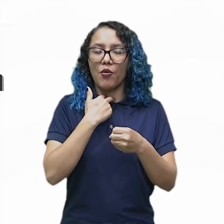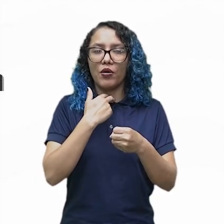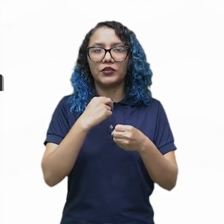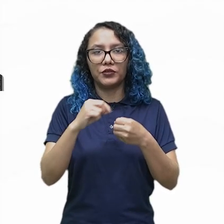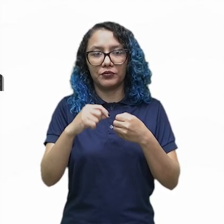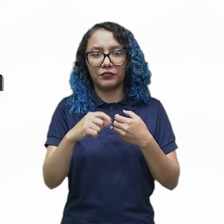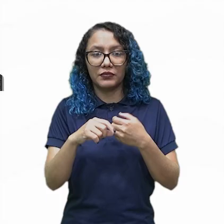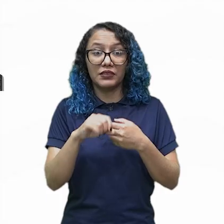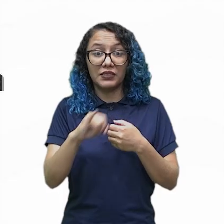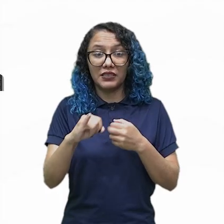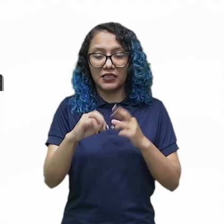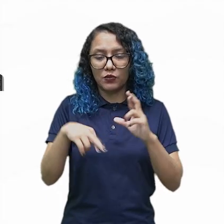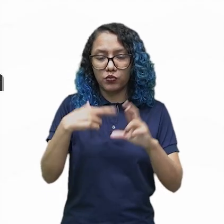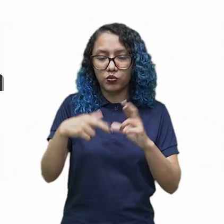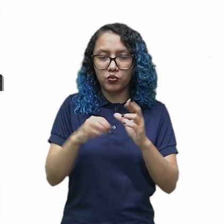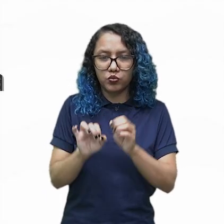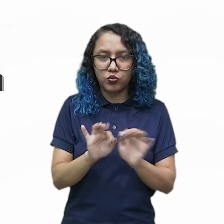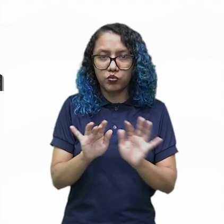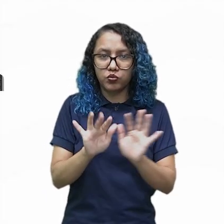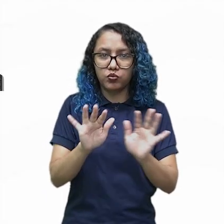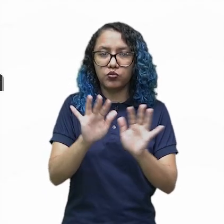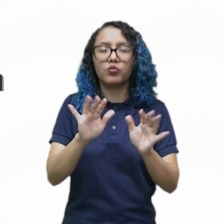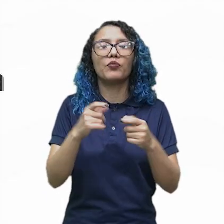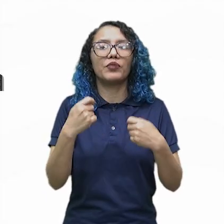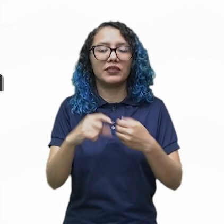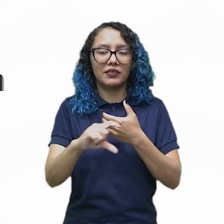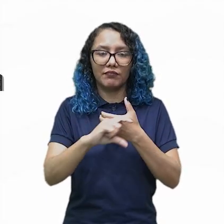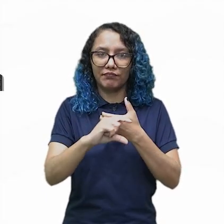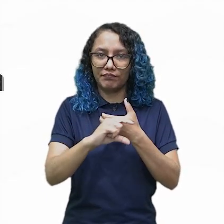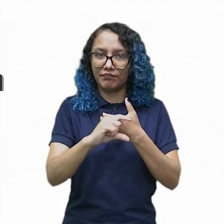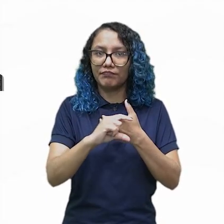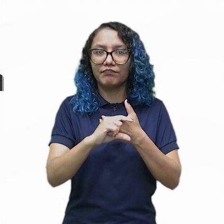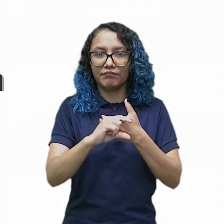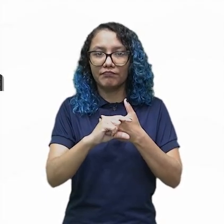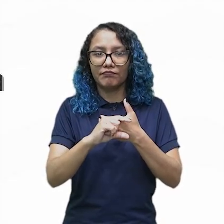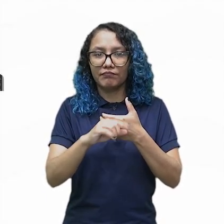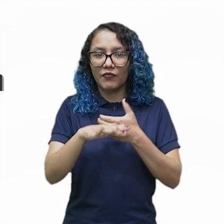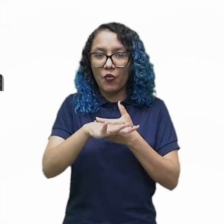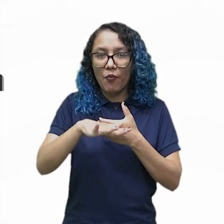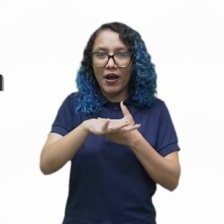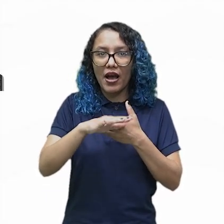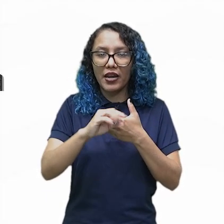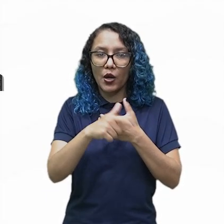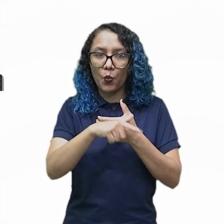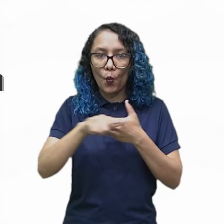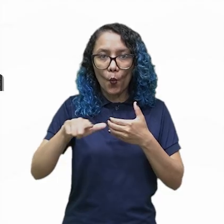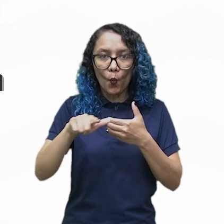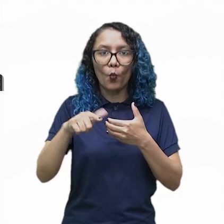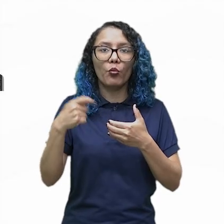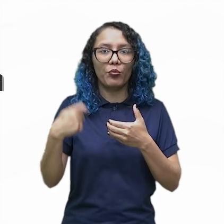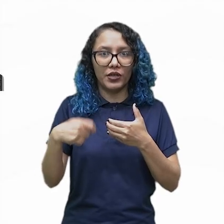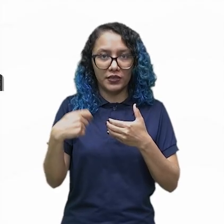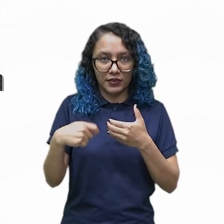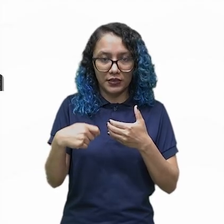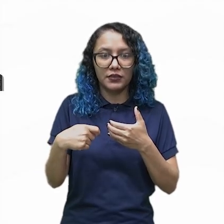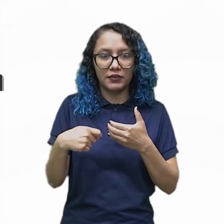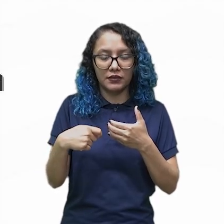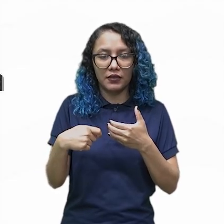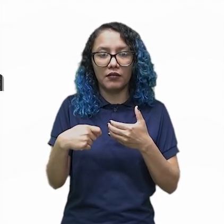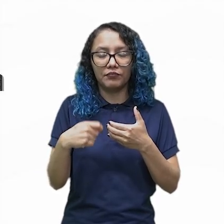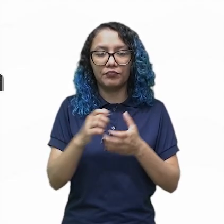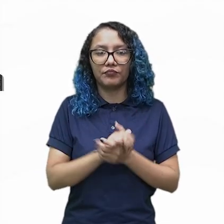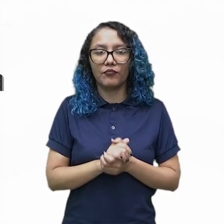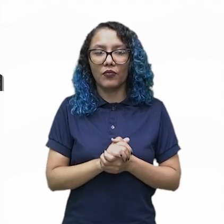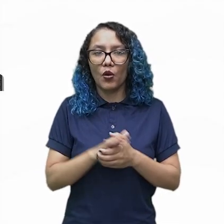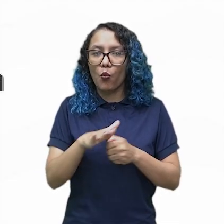for um reagente que libera gases, a partir das reações, então ele tem esse espaço para que esses gases fiquem